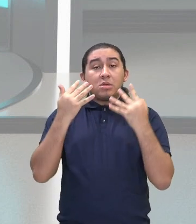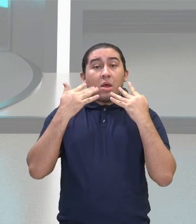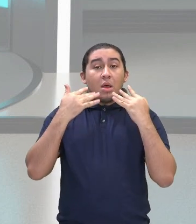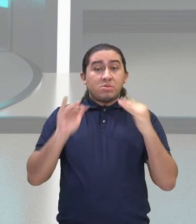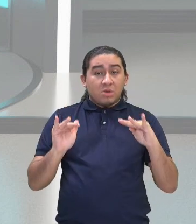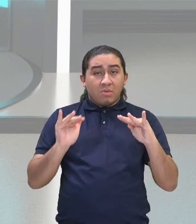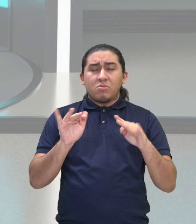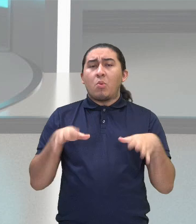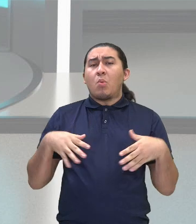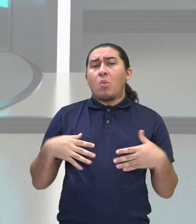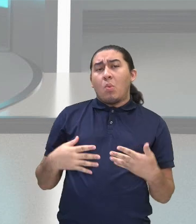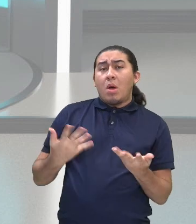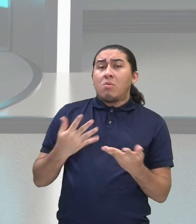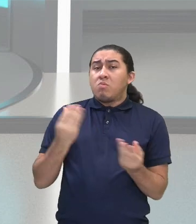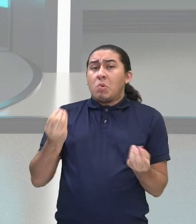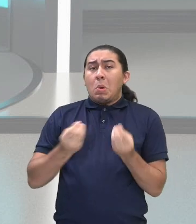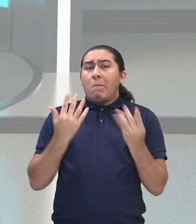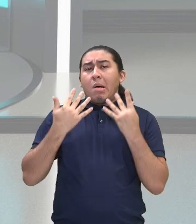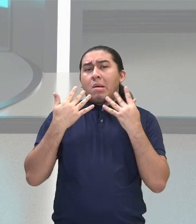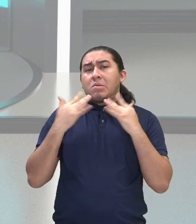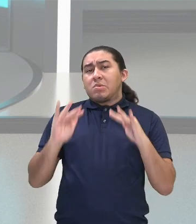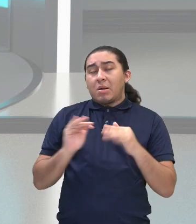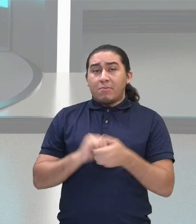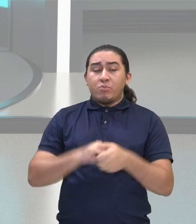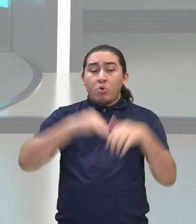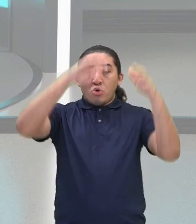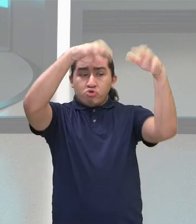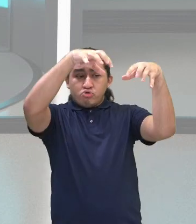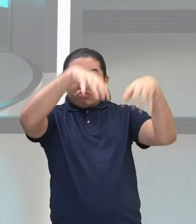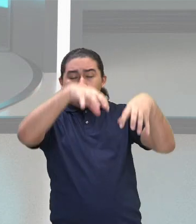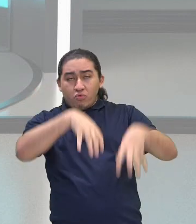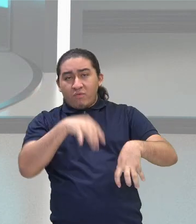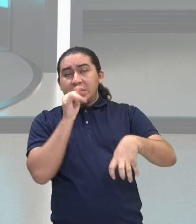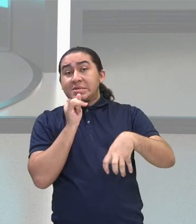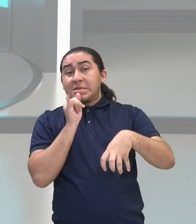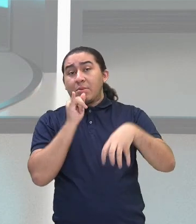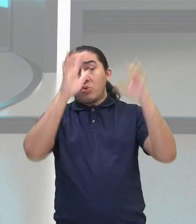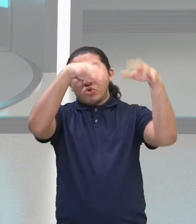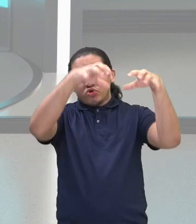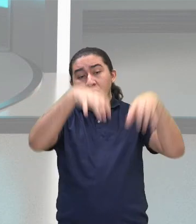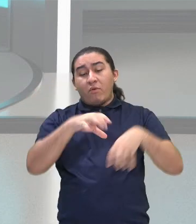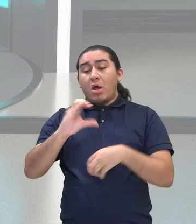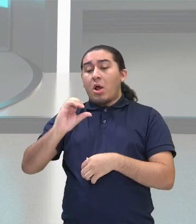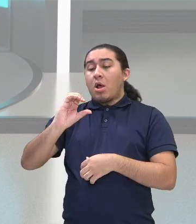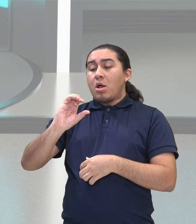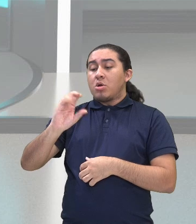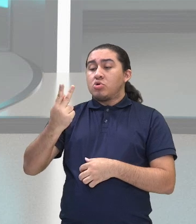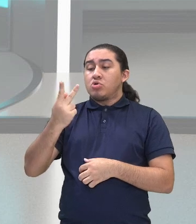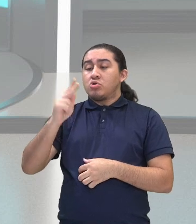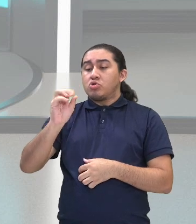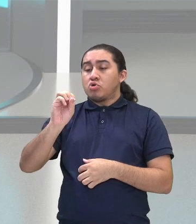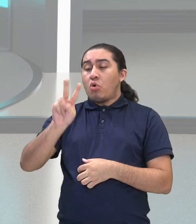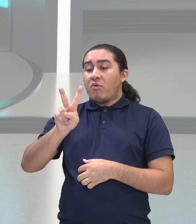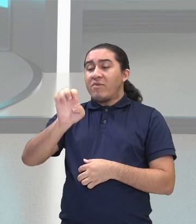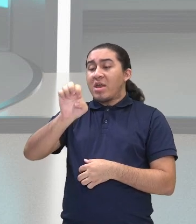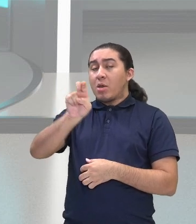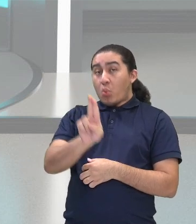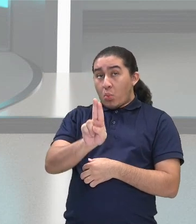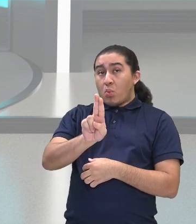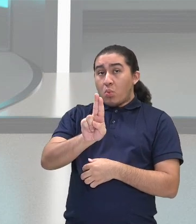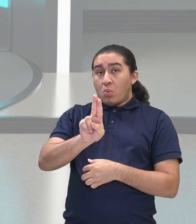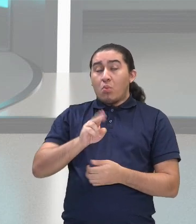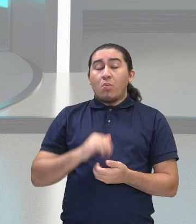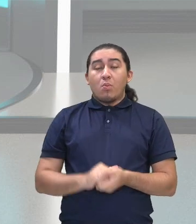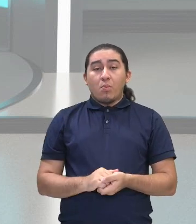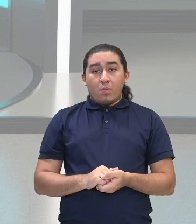são os fenômenos da natureza? Choveu muito hoje. Então, hoje choveu muito aqui em